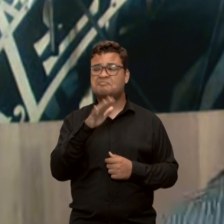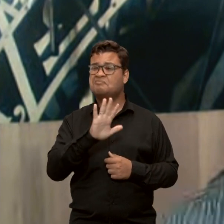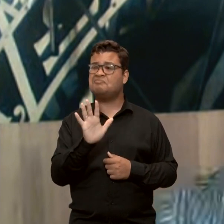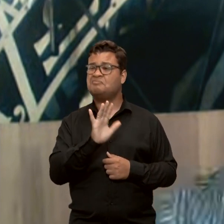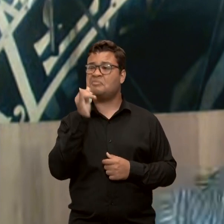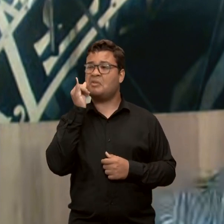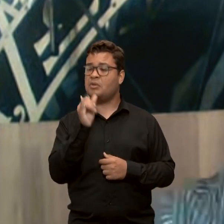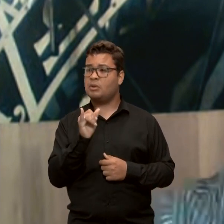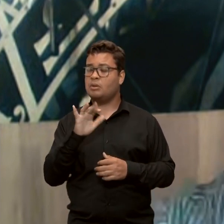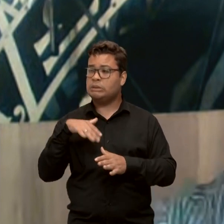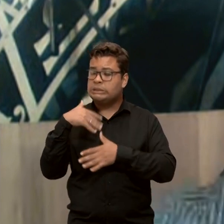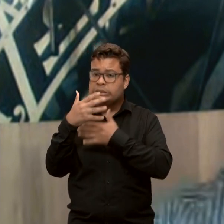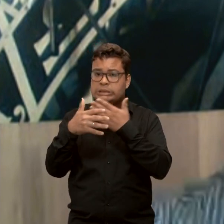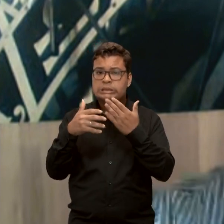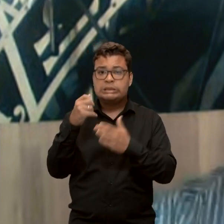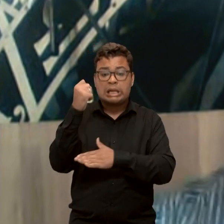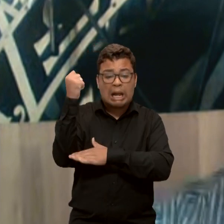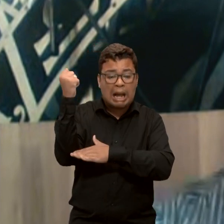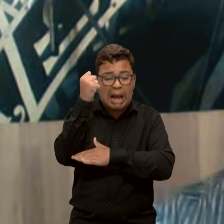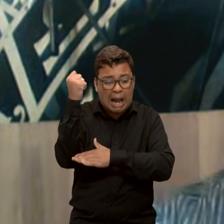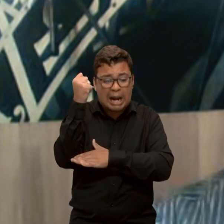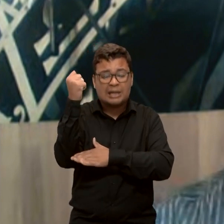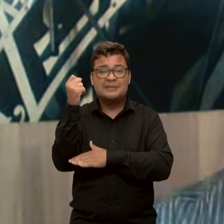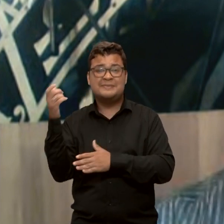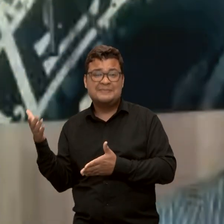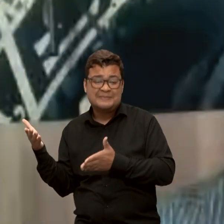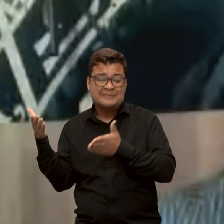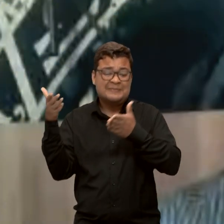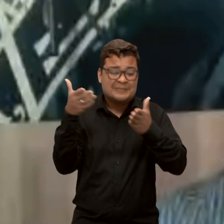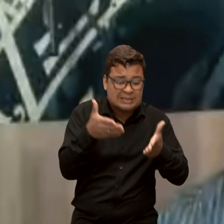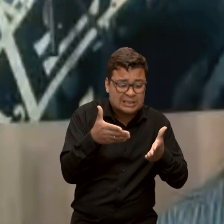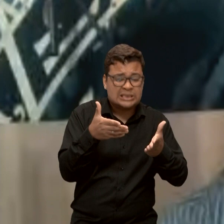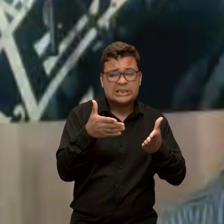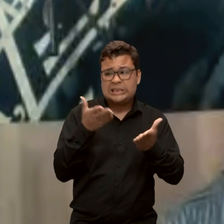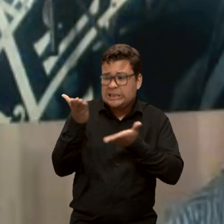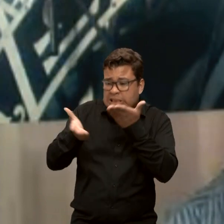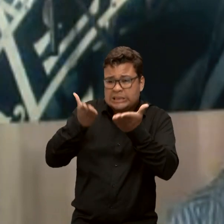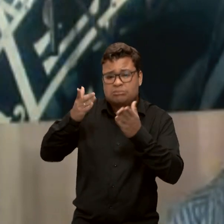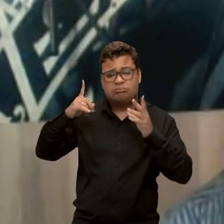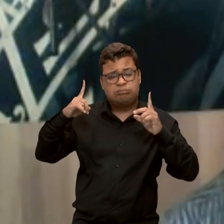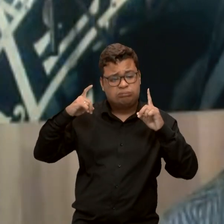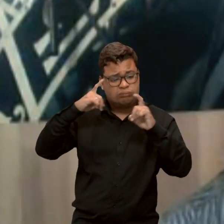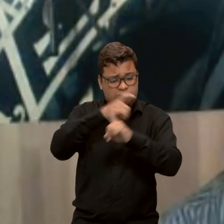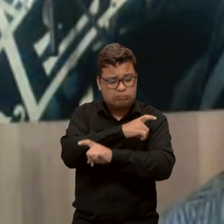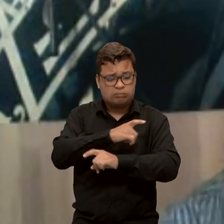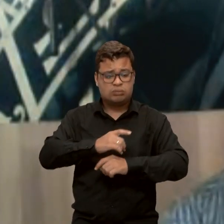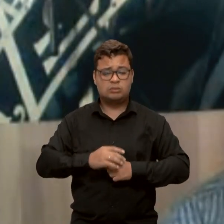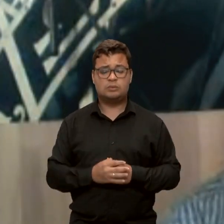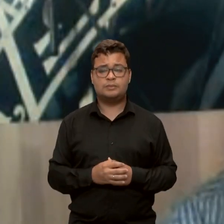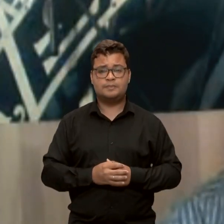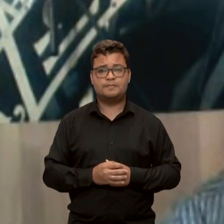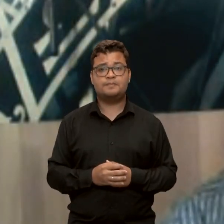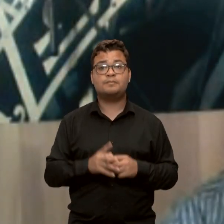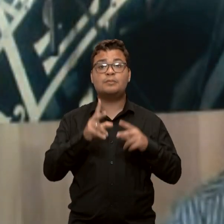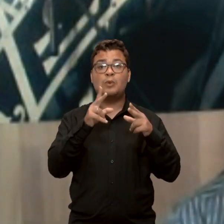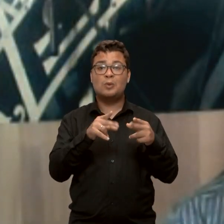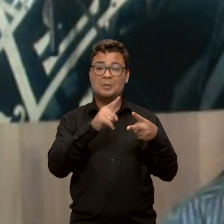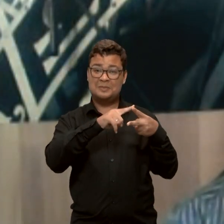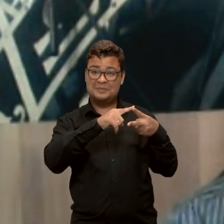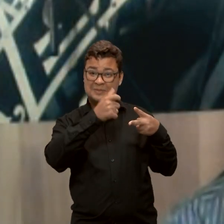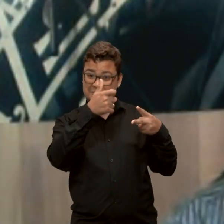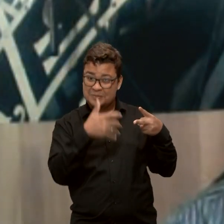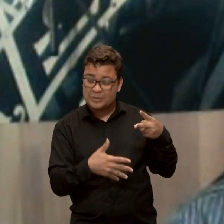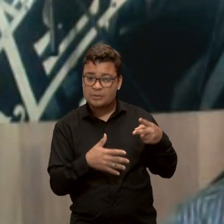das pessoas. Então, o que acontece? Se a pessoa pensa que, procurar a unidade de saúde, o que